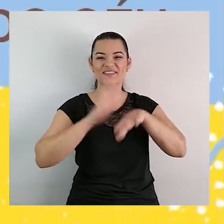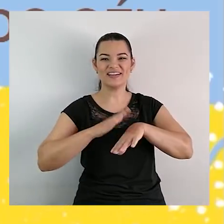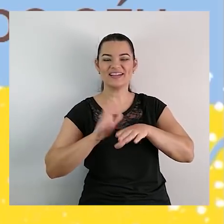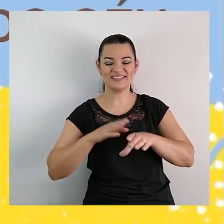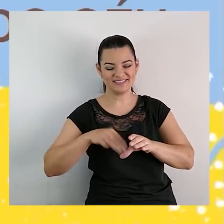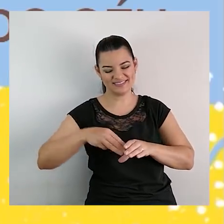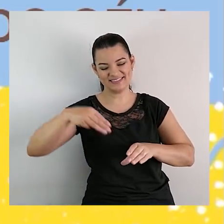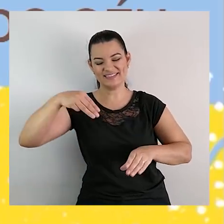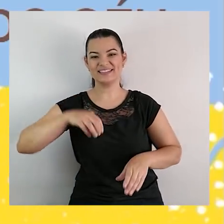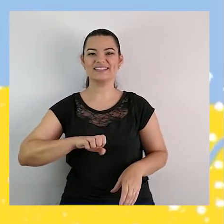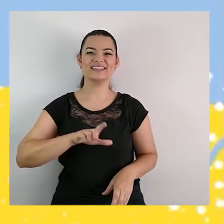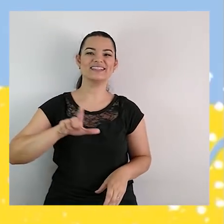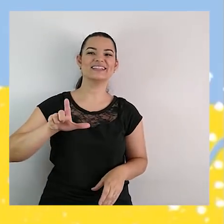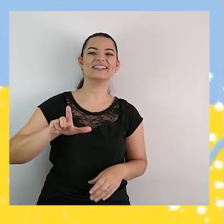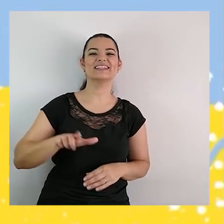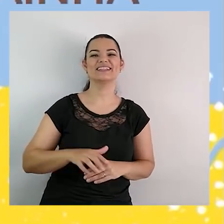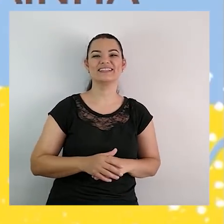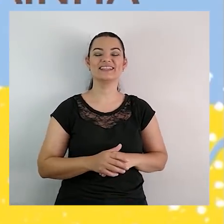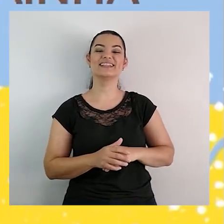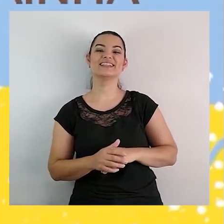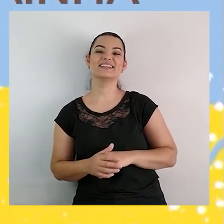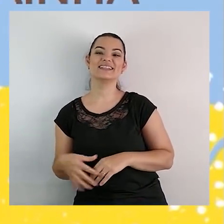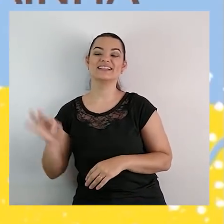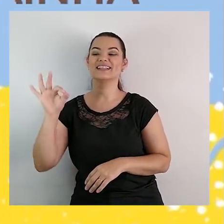abelhas do céu.